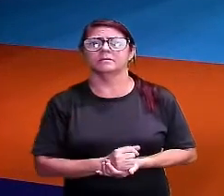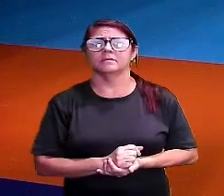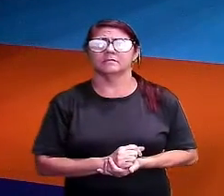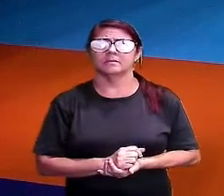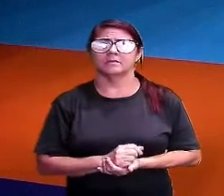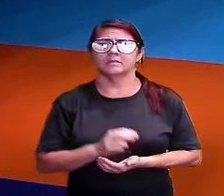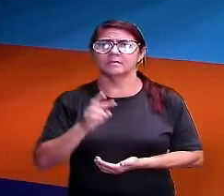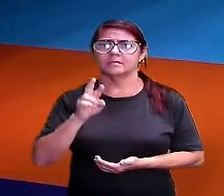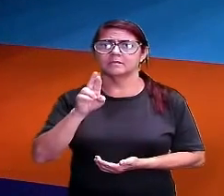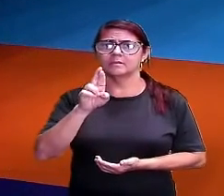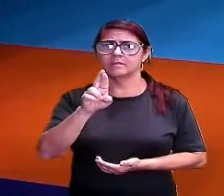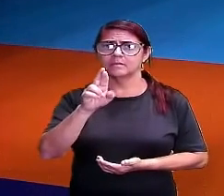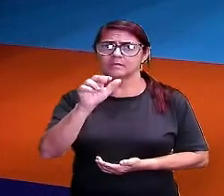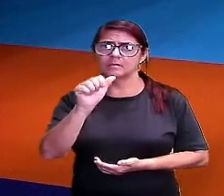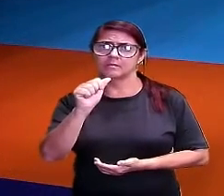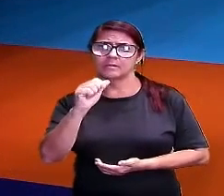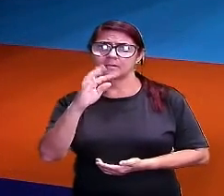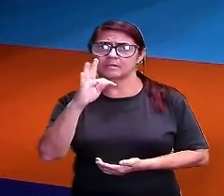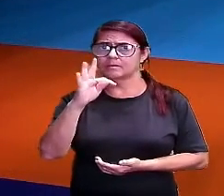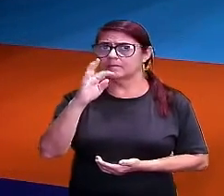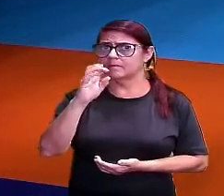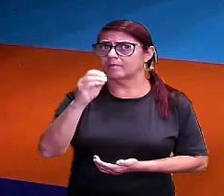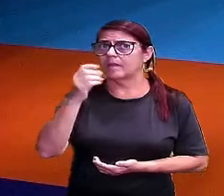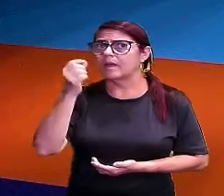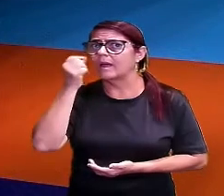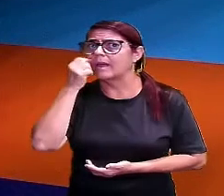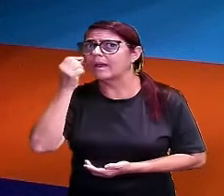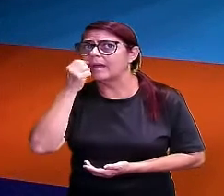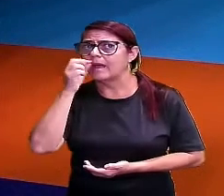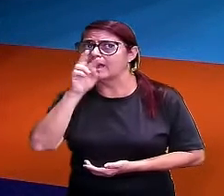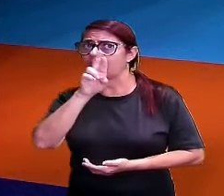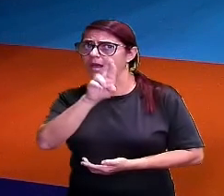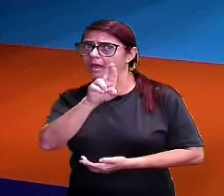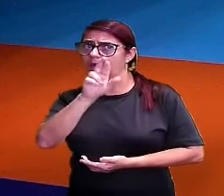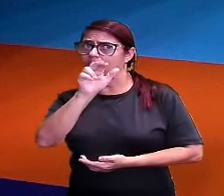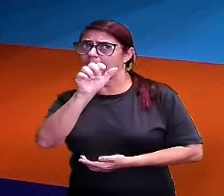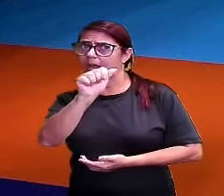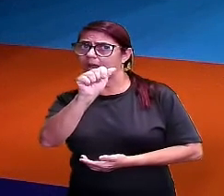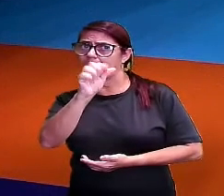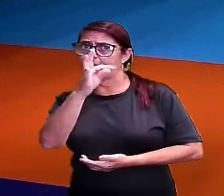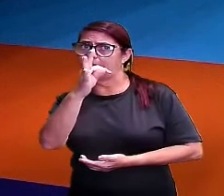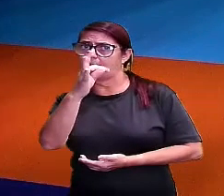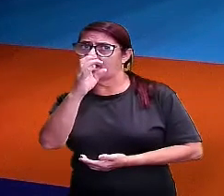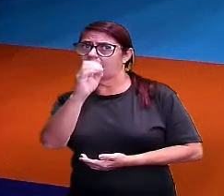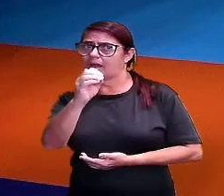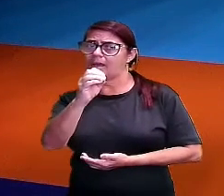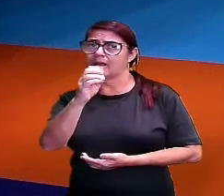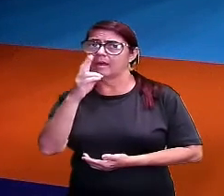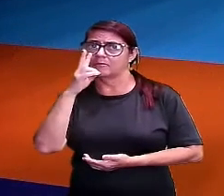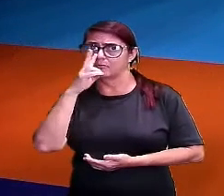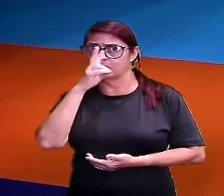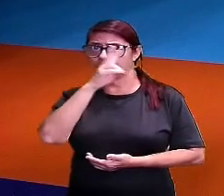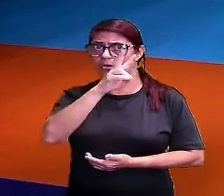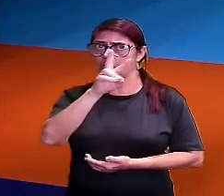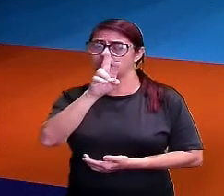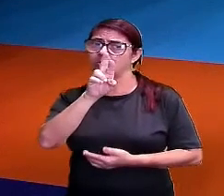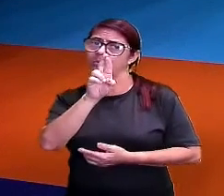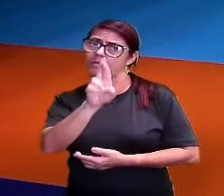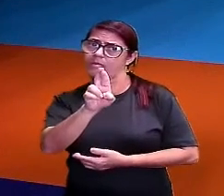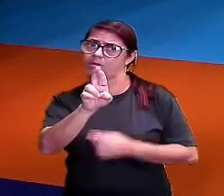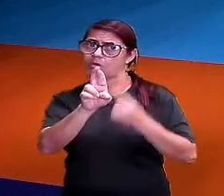O rato, olha, ra, som forte, R inicial,